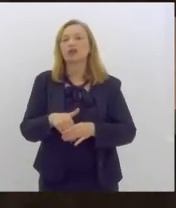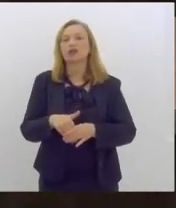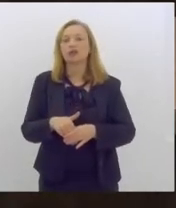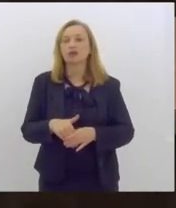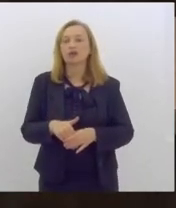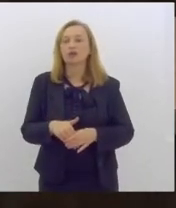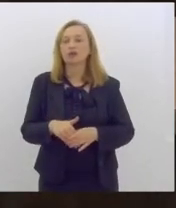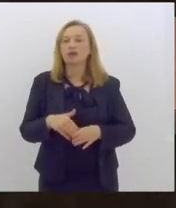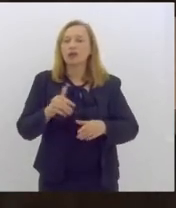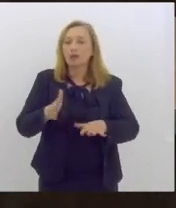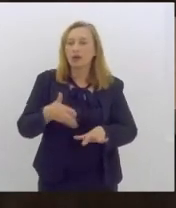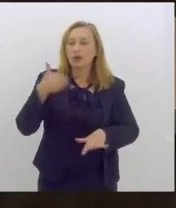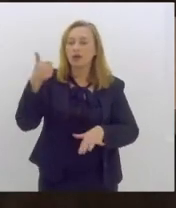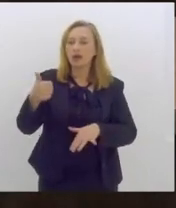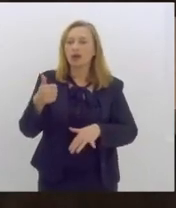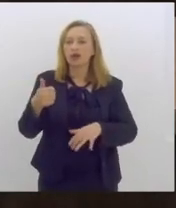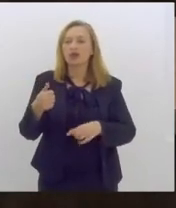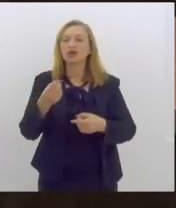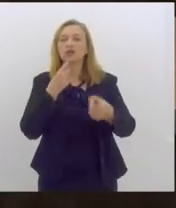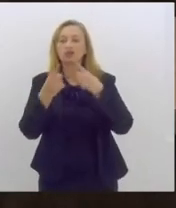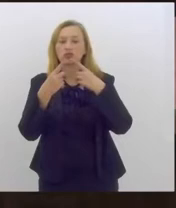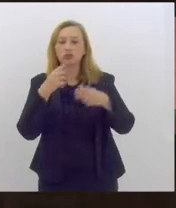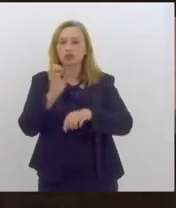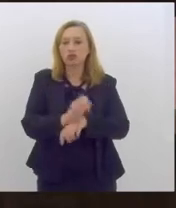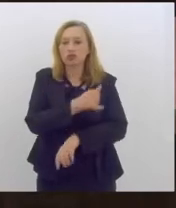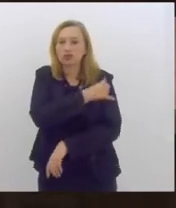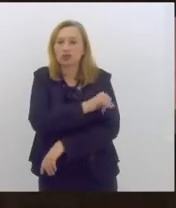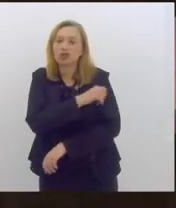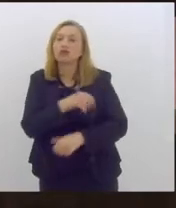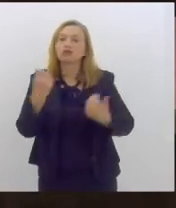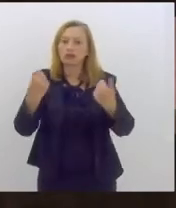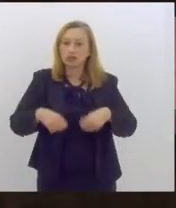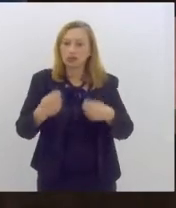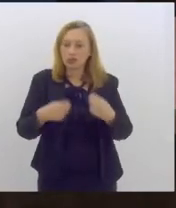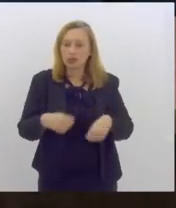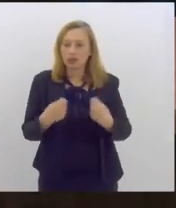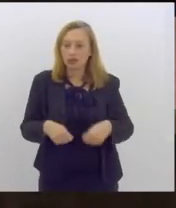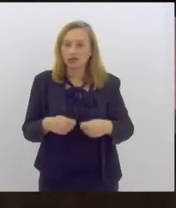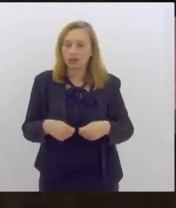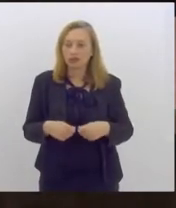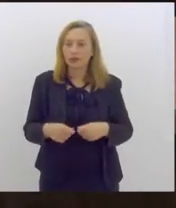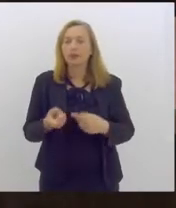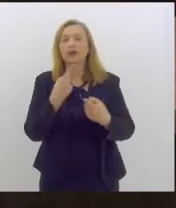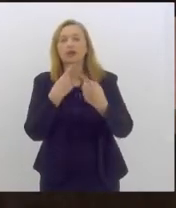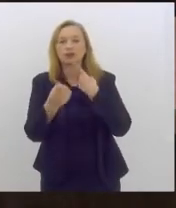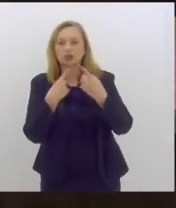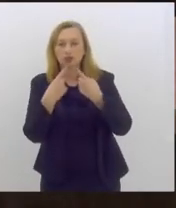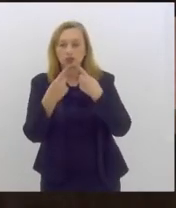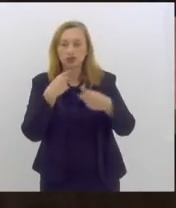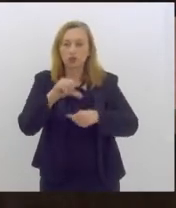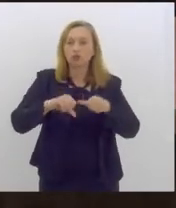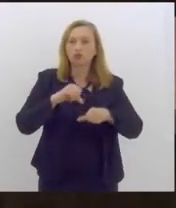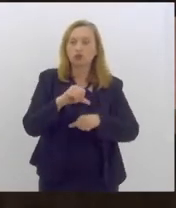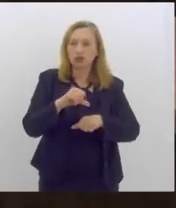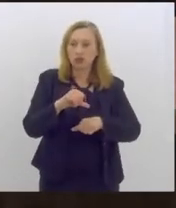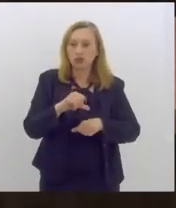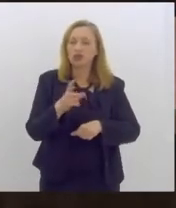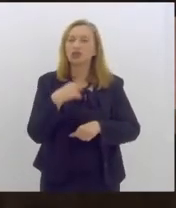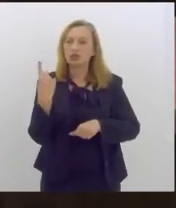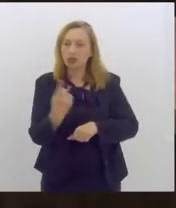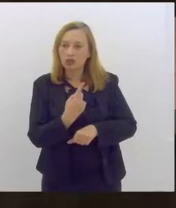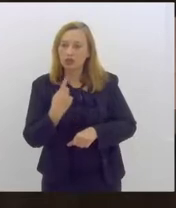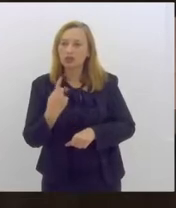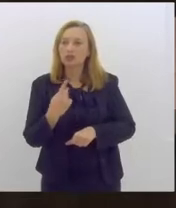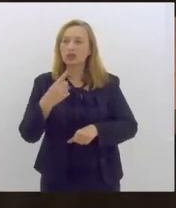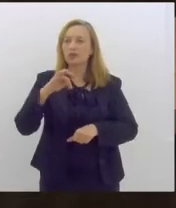de tentar fomentar o debate no estado do Rio de Janeiro sobre a necessidade de debatermos mudanças na